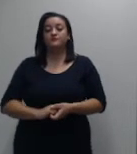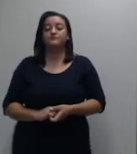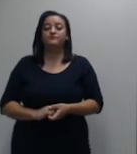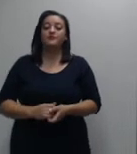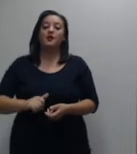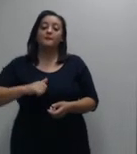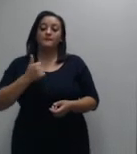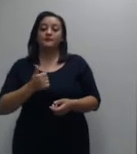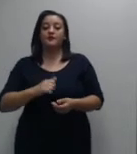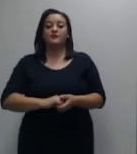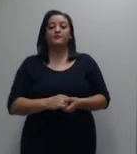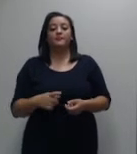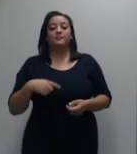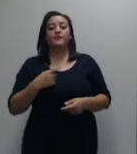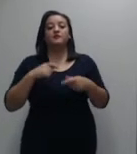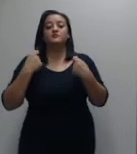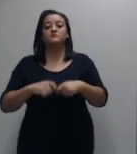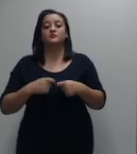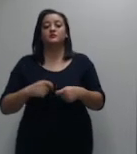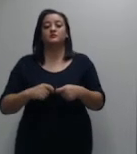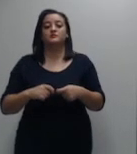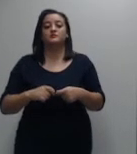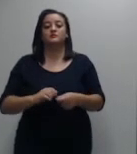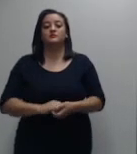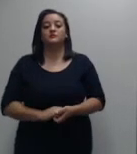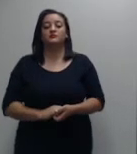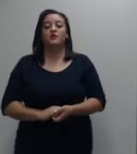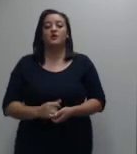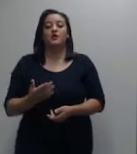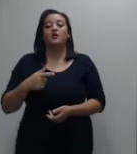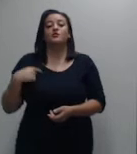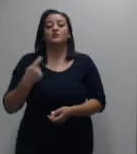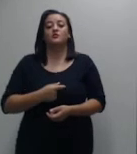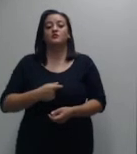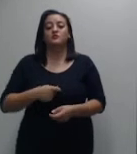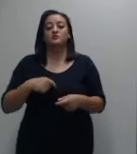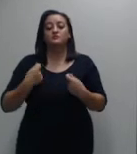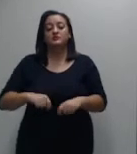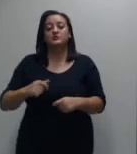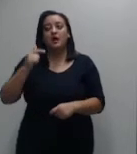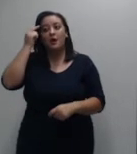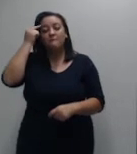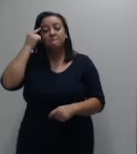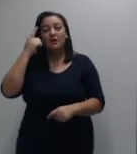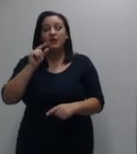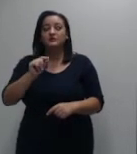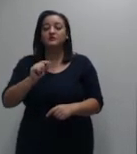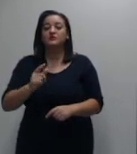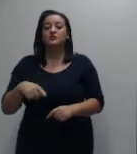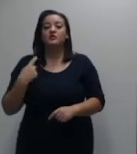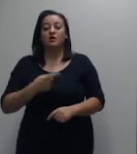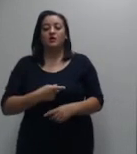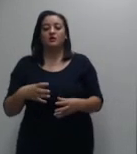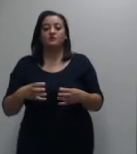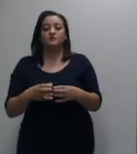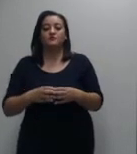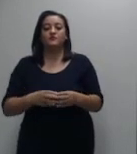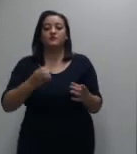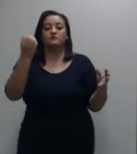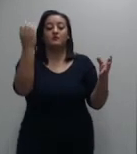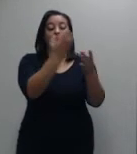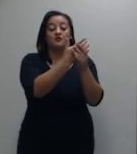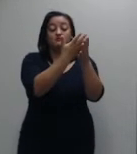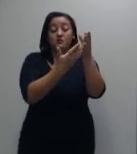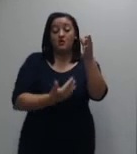lugar a gente precisa Todos precisamos experimentos de que estamos em sede de embargos de